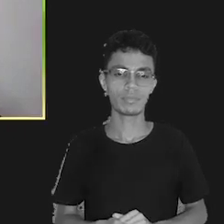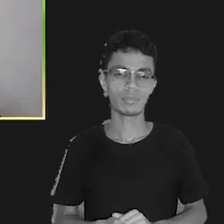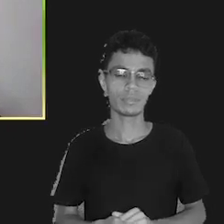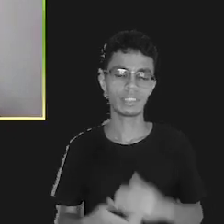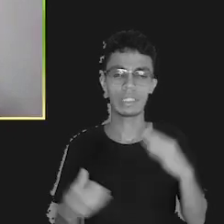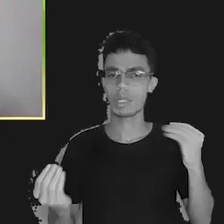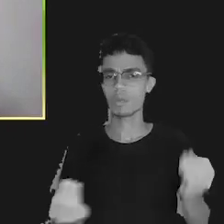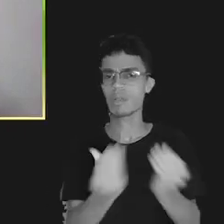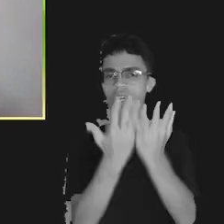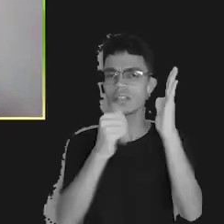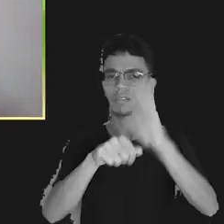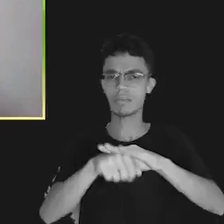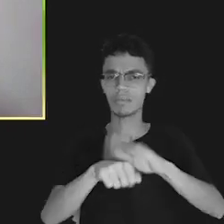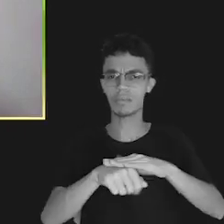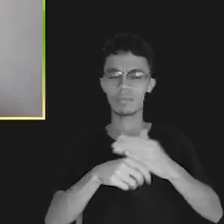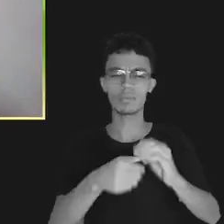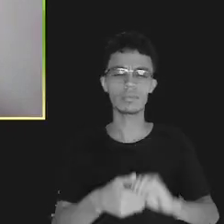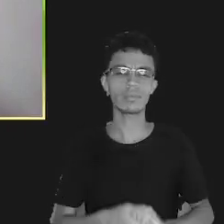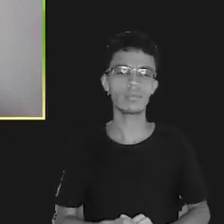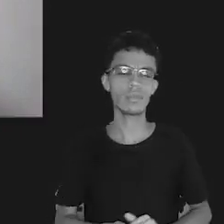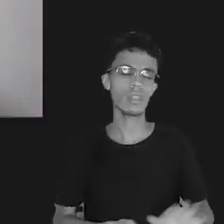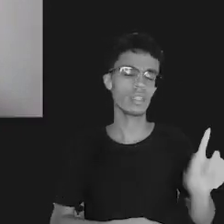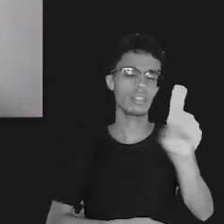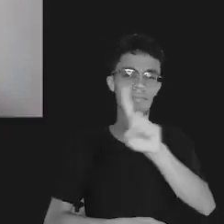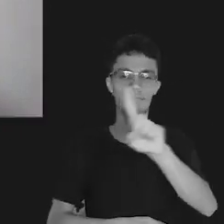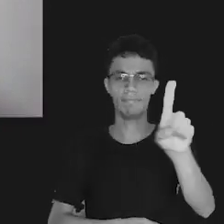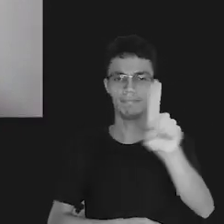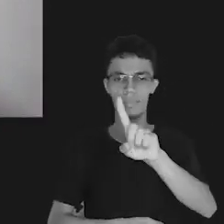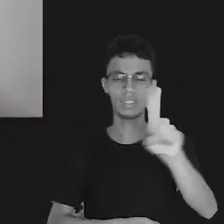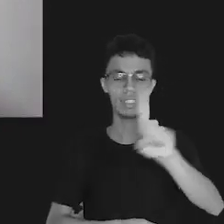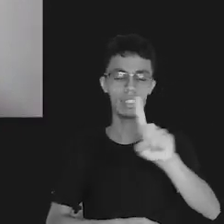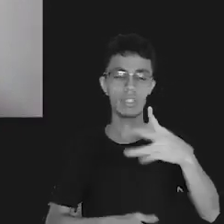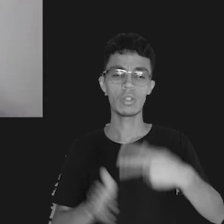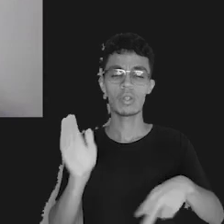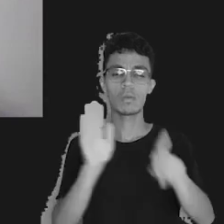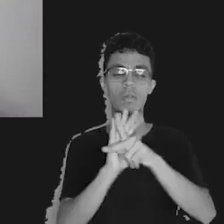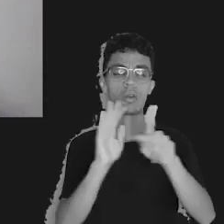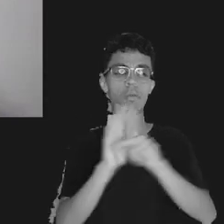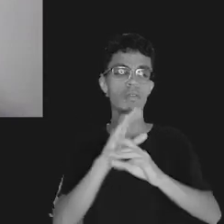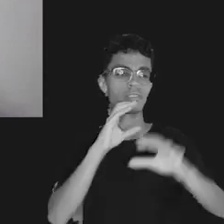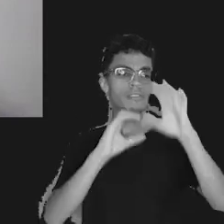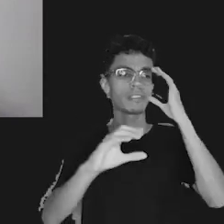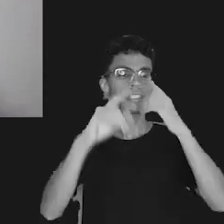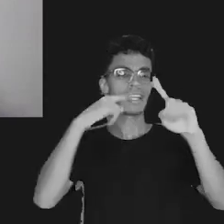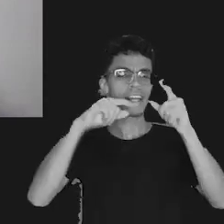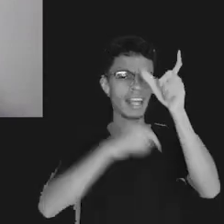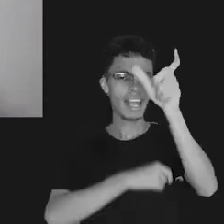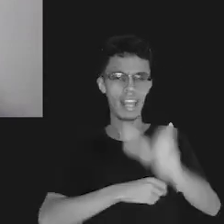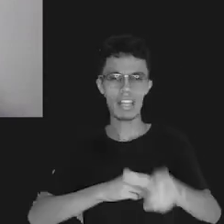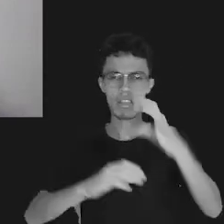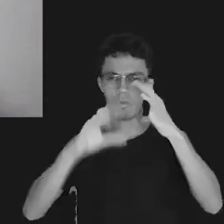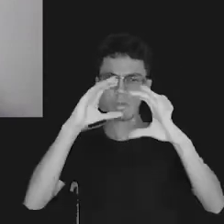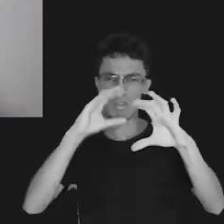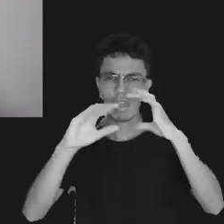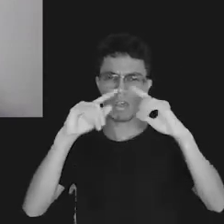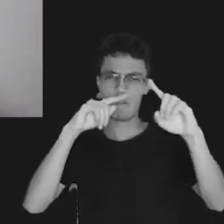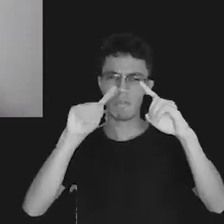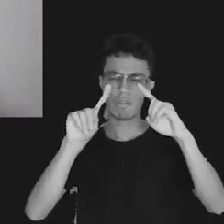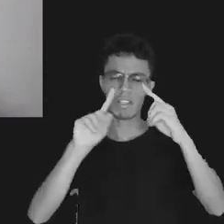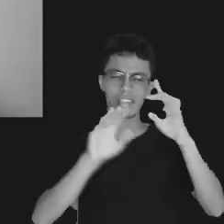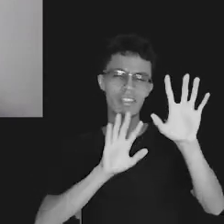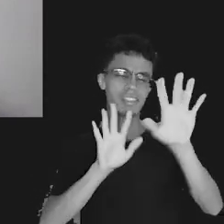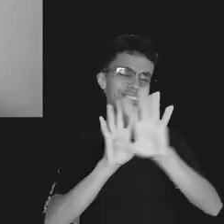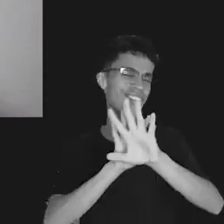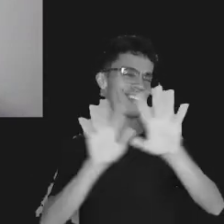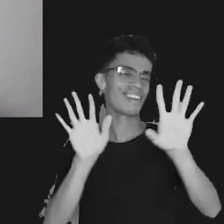Pelos milagres que fazia? Não, pelo seu próprio canto. Ele cantava?